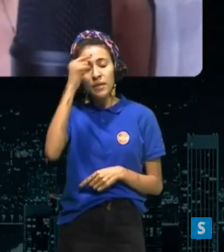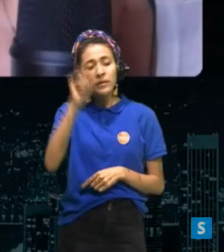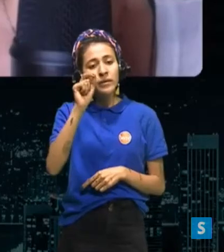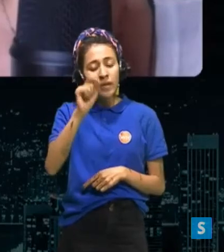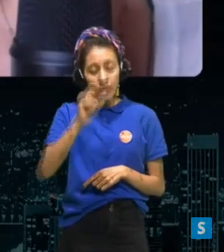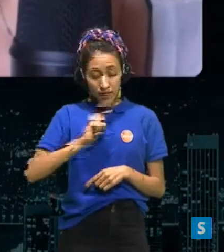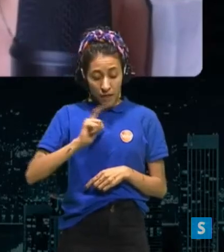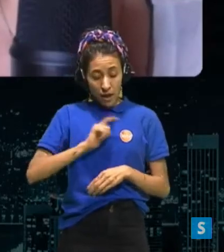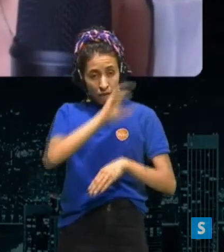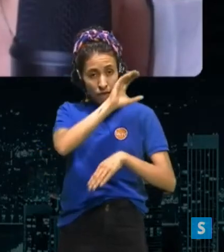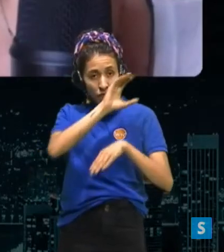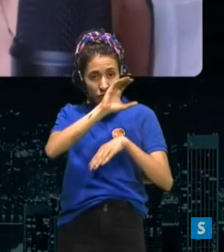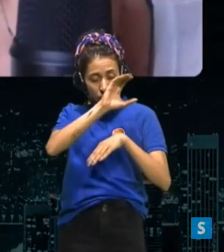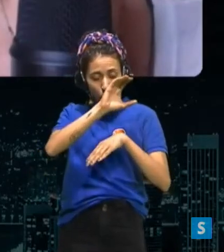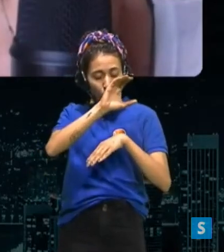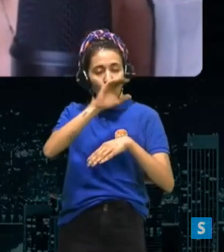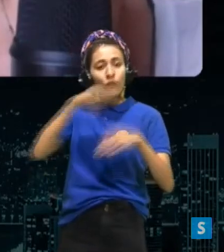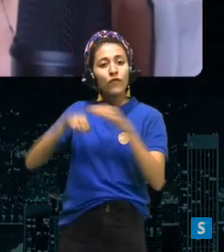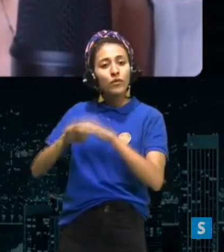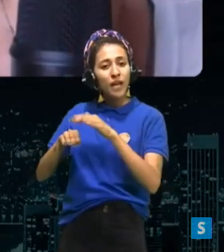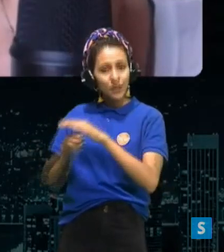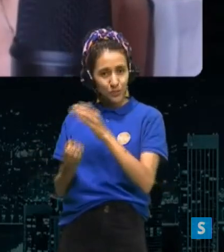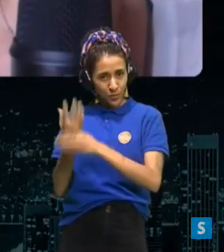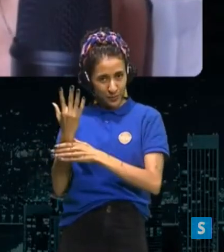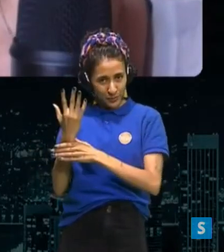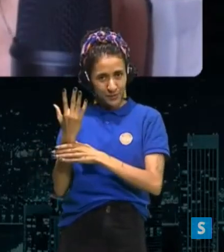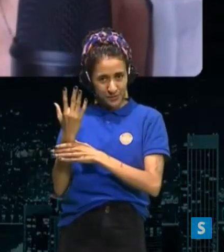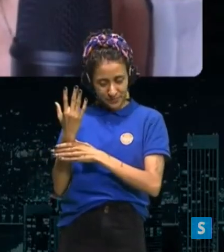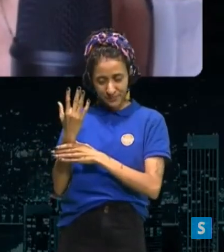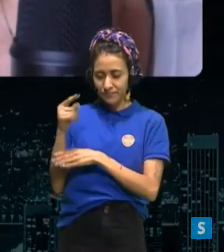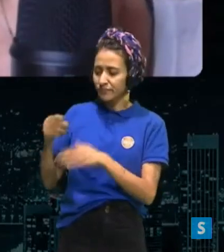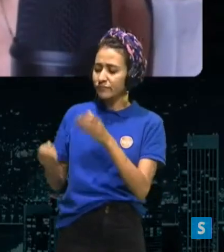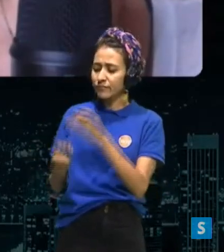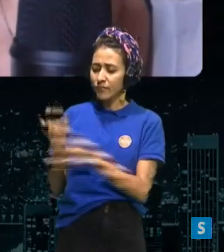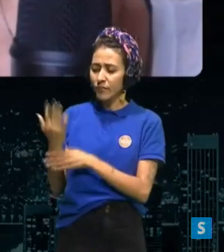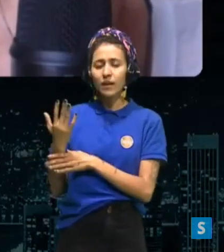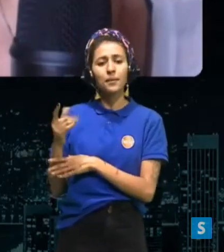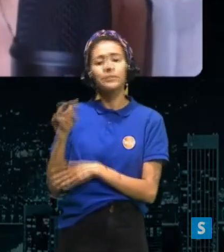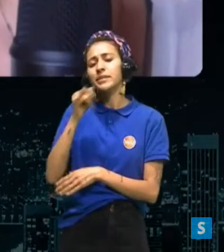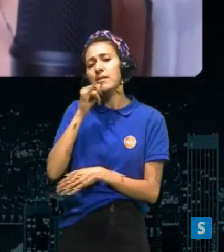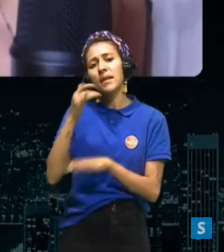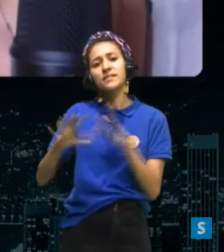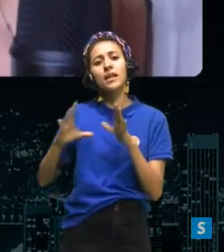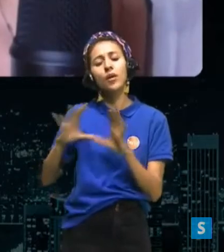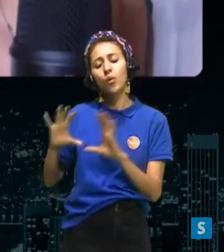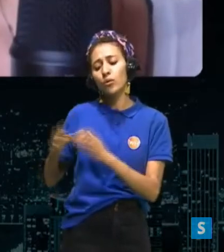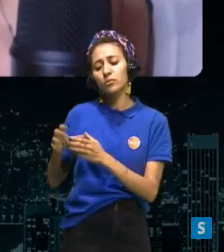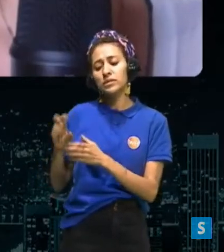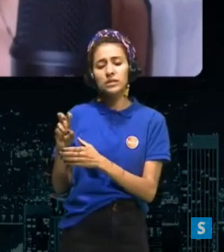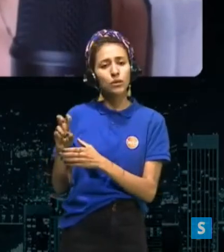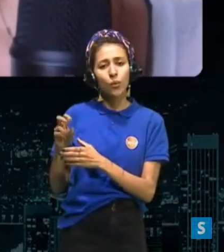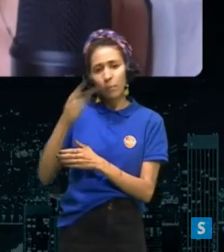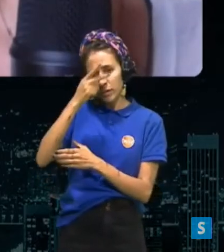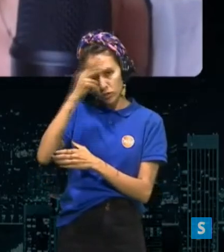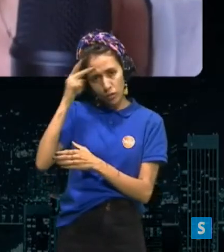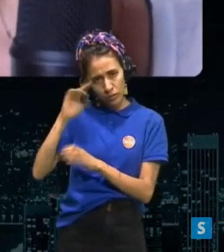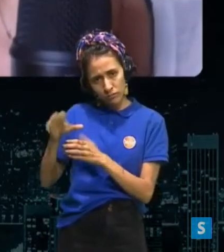fundadores é se a gente vê que aquela equipe que tem cinco pessoas que